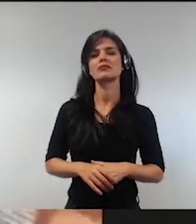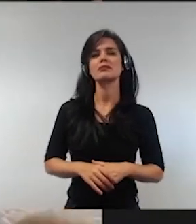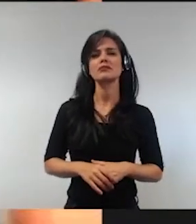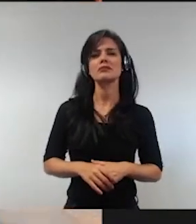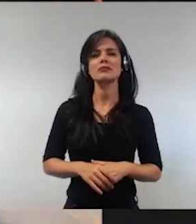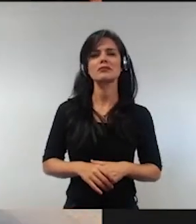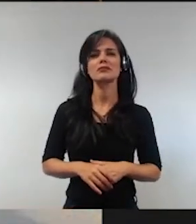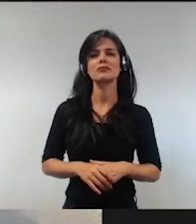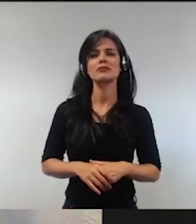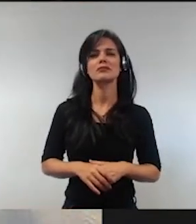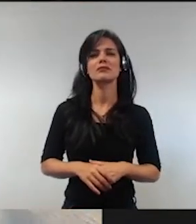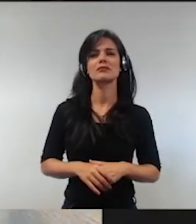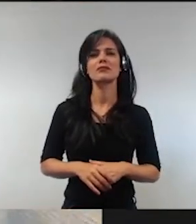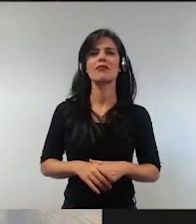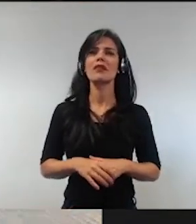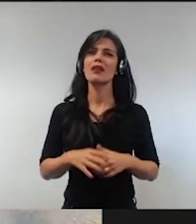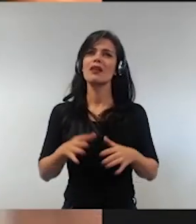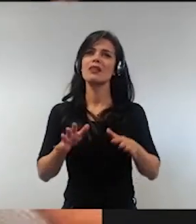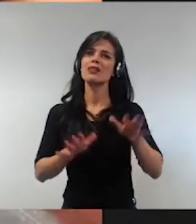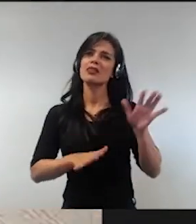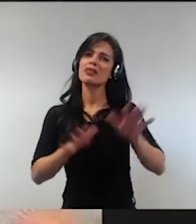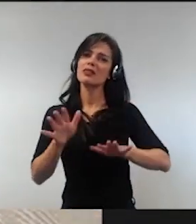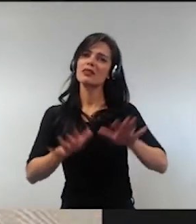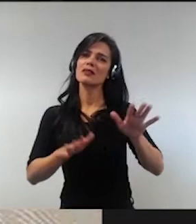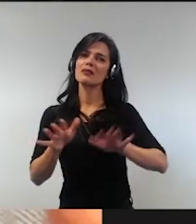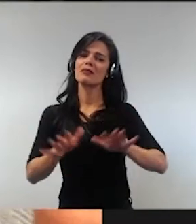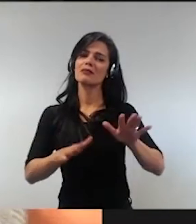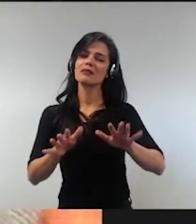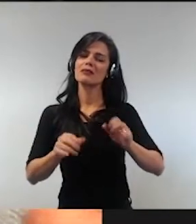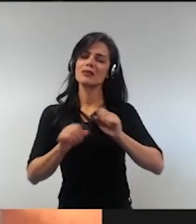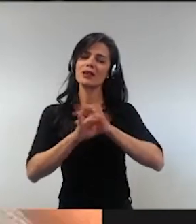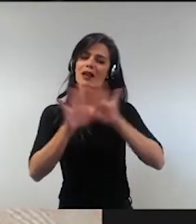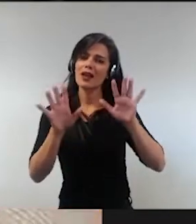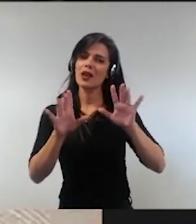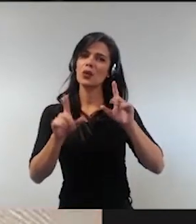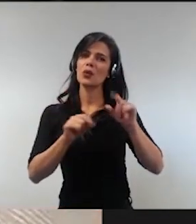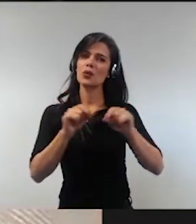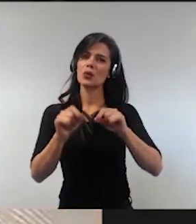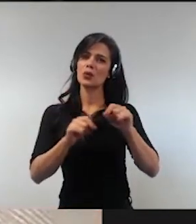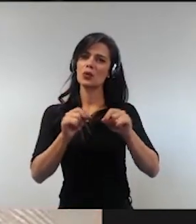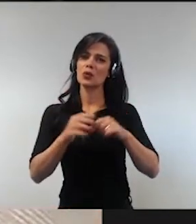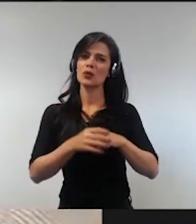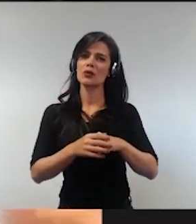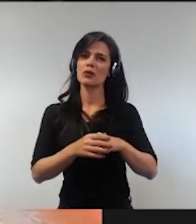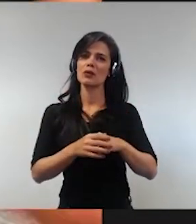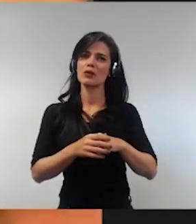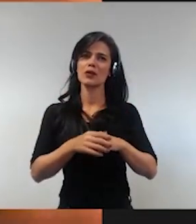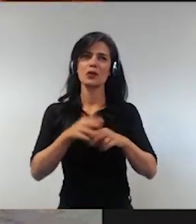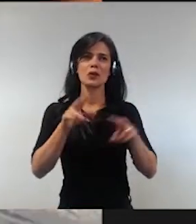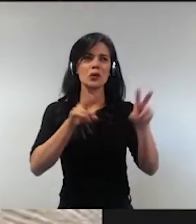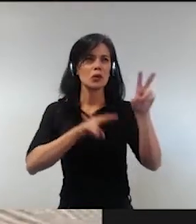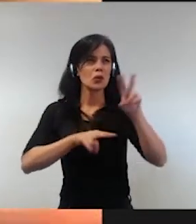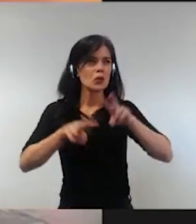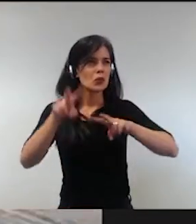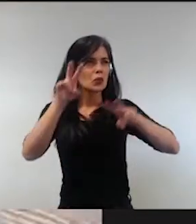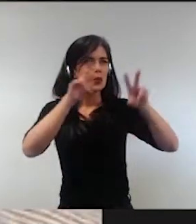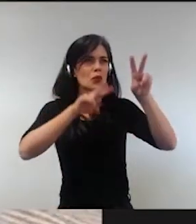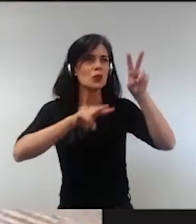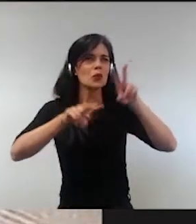Mestre, é talvez pôr bem às claras aquilo que, diante dos nossos olhos, costuma